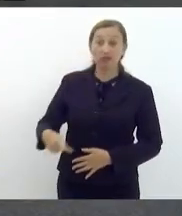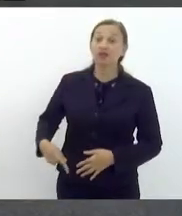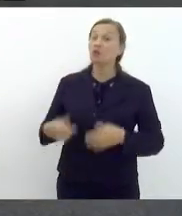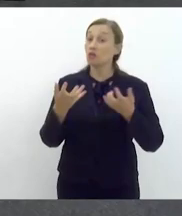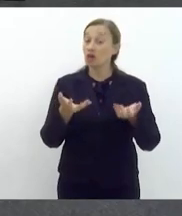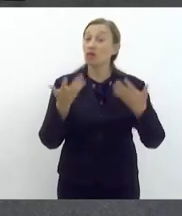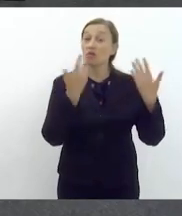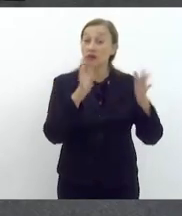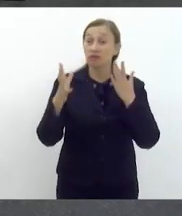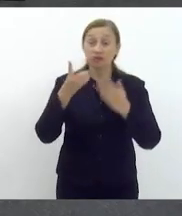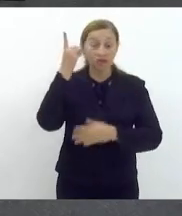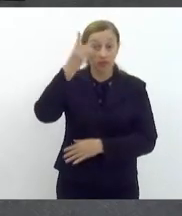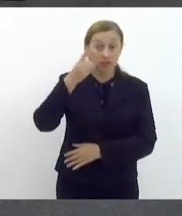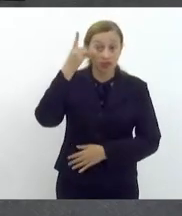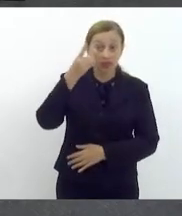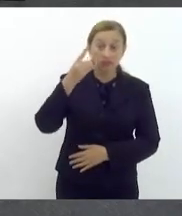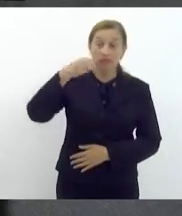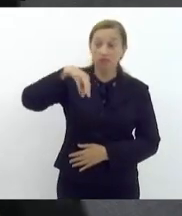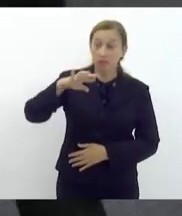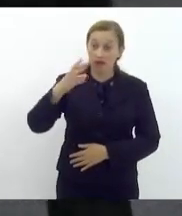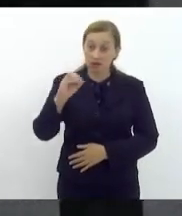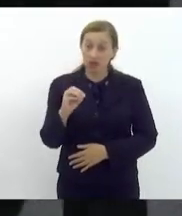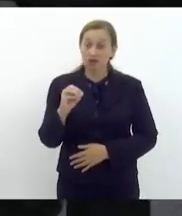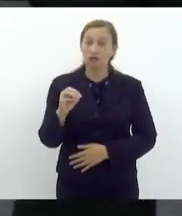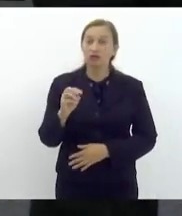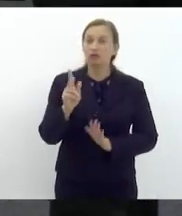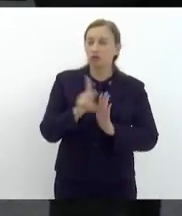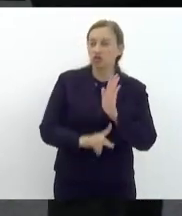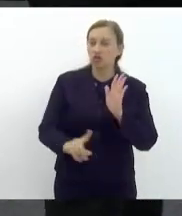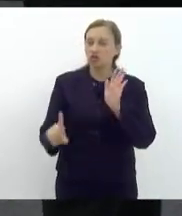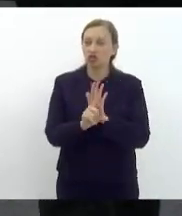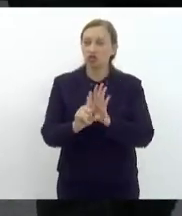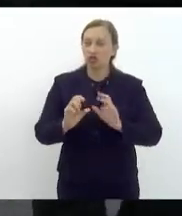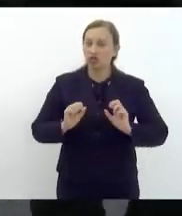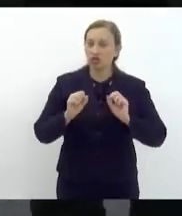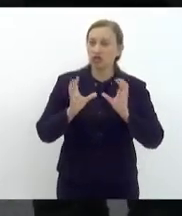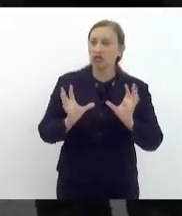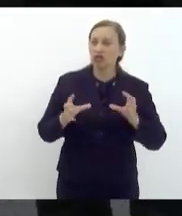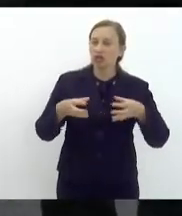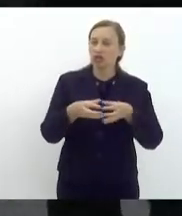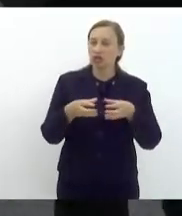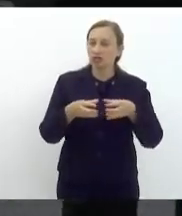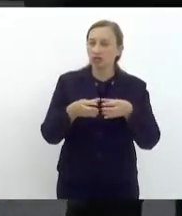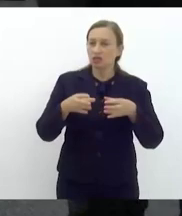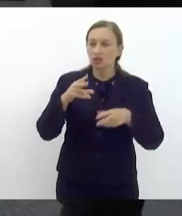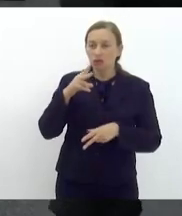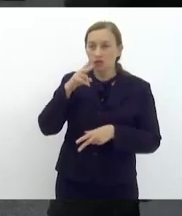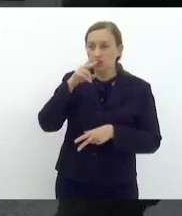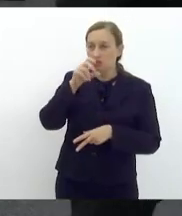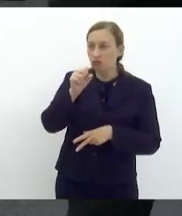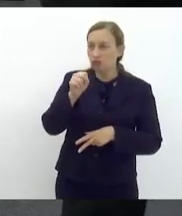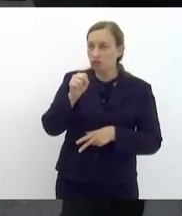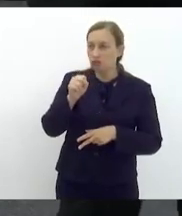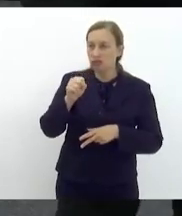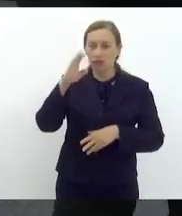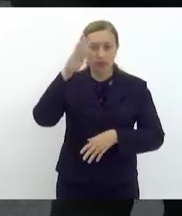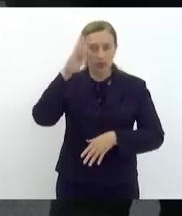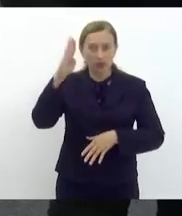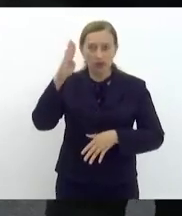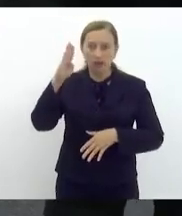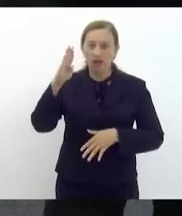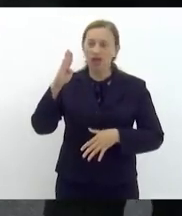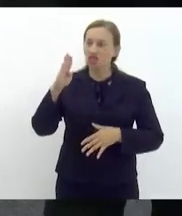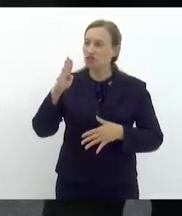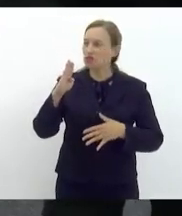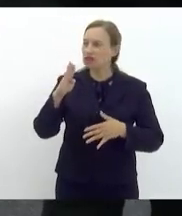parabenizar o deputado Márcio Canella por esse projeto de lei. As forças Expedicionárias brasileiras são motivo de muita honra